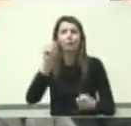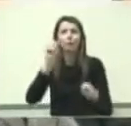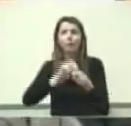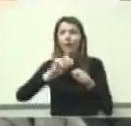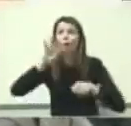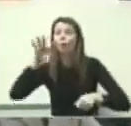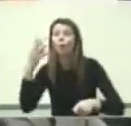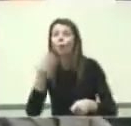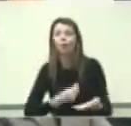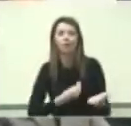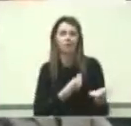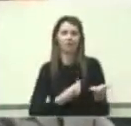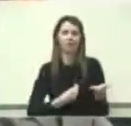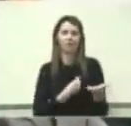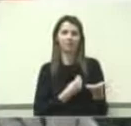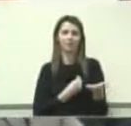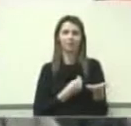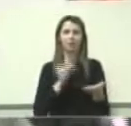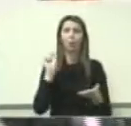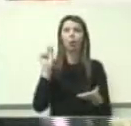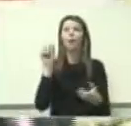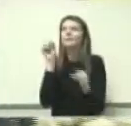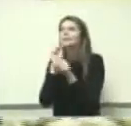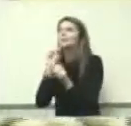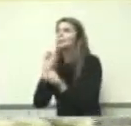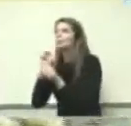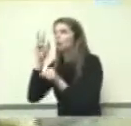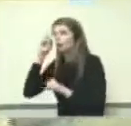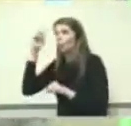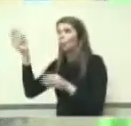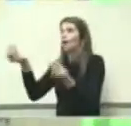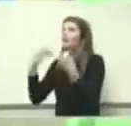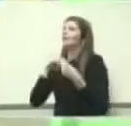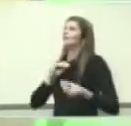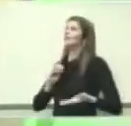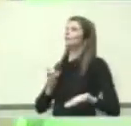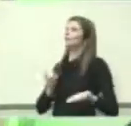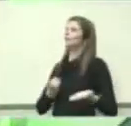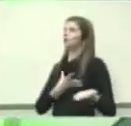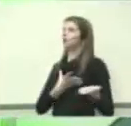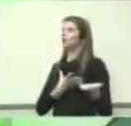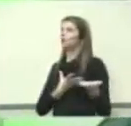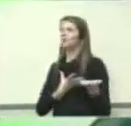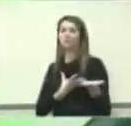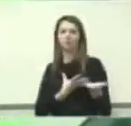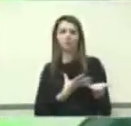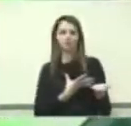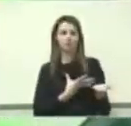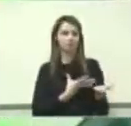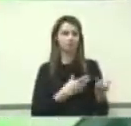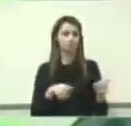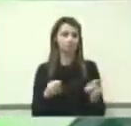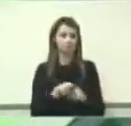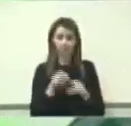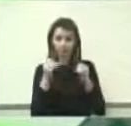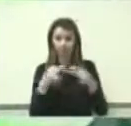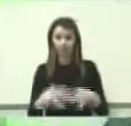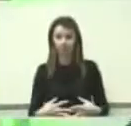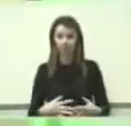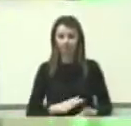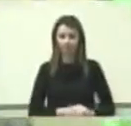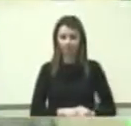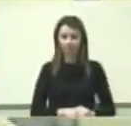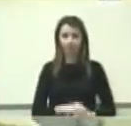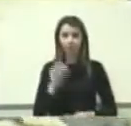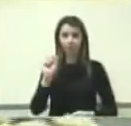o que esperam no Senhor renovarão as suas forças e diz ainda no texto nesse mesmo